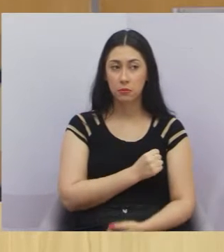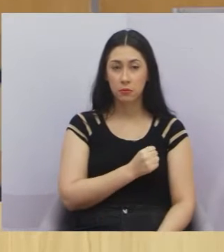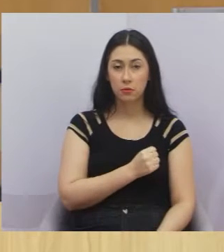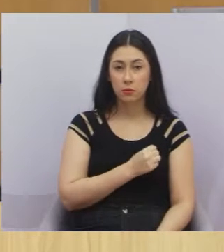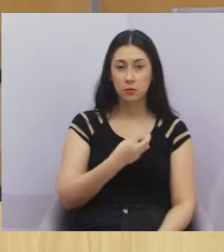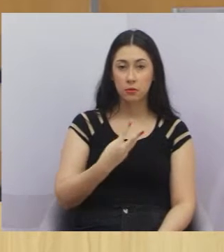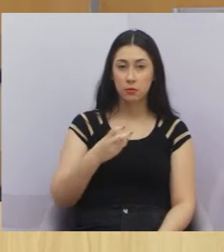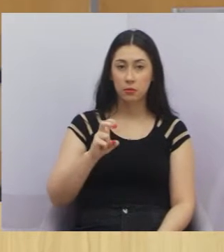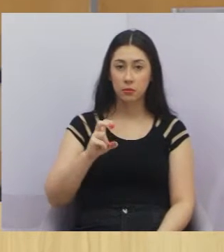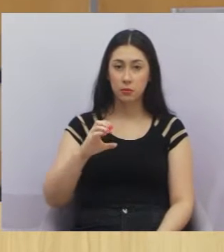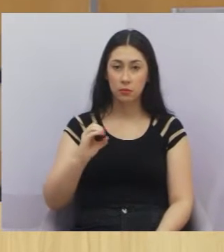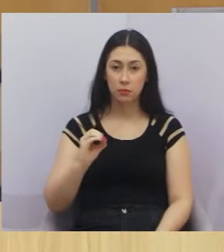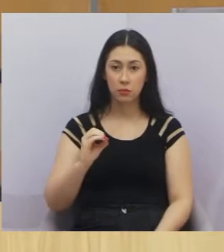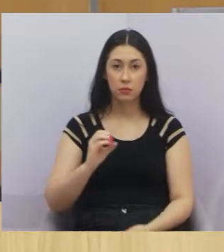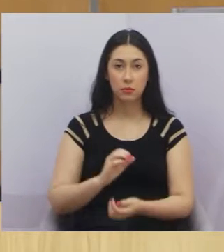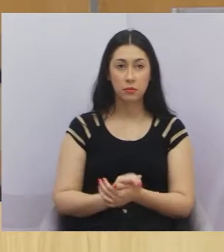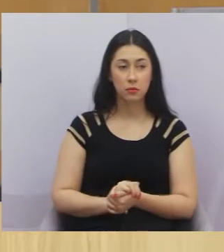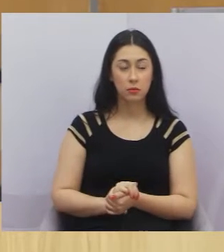350.